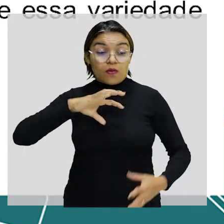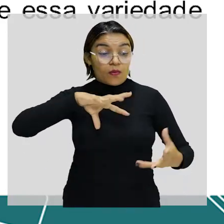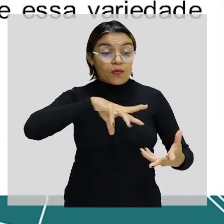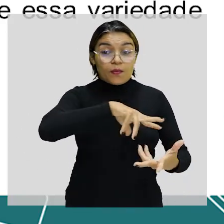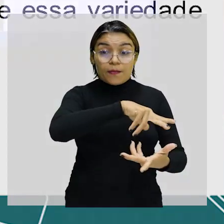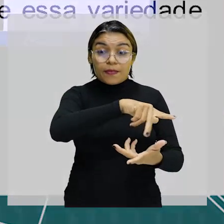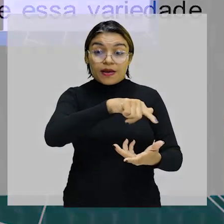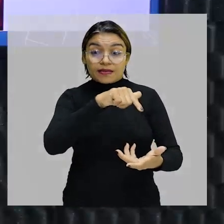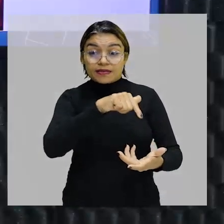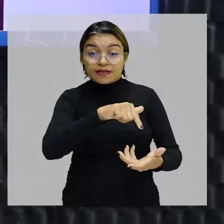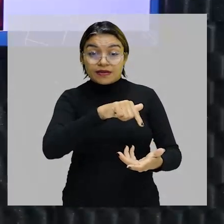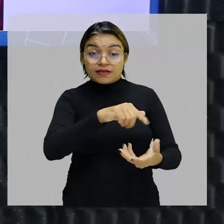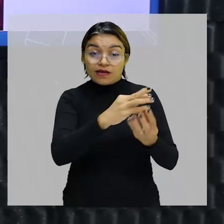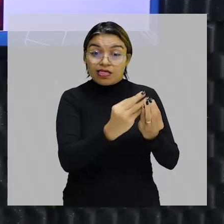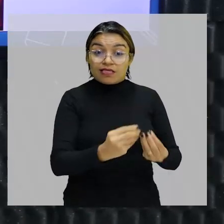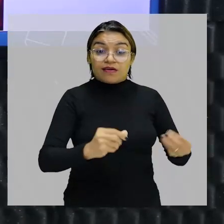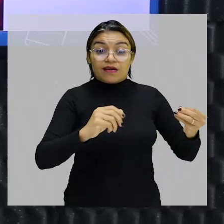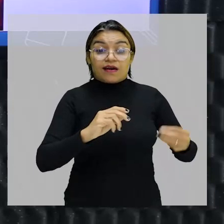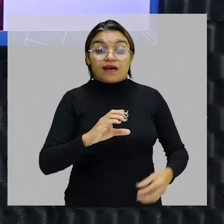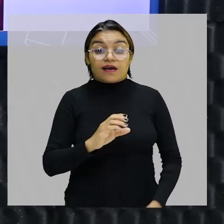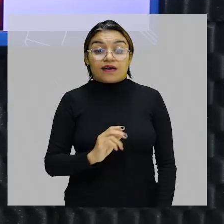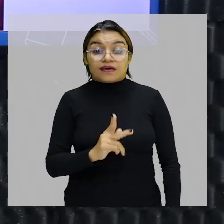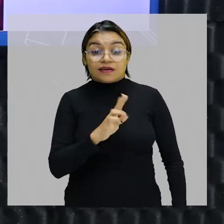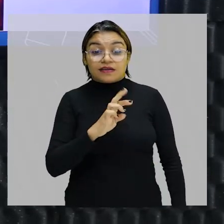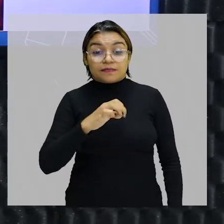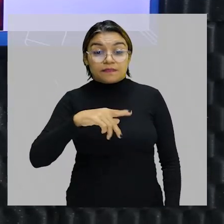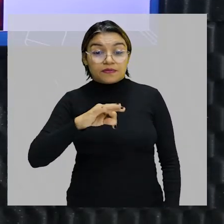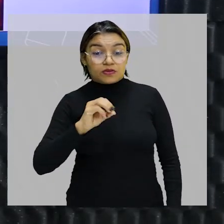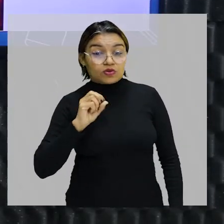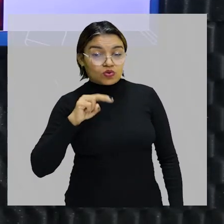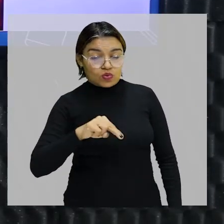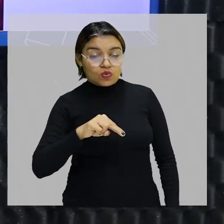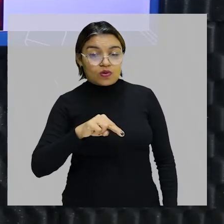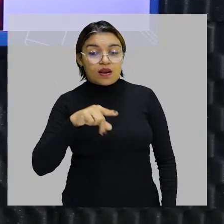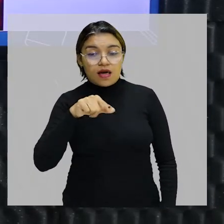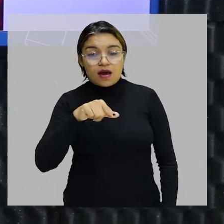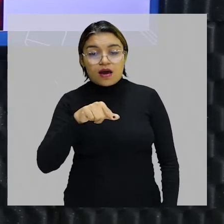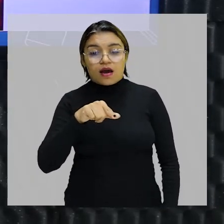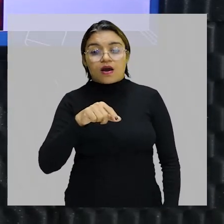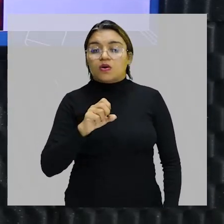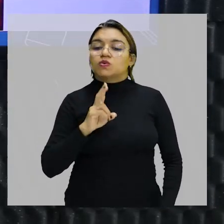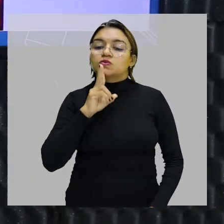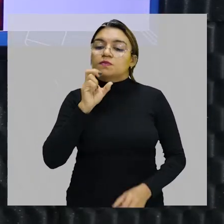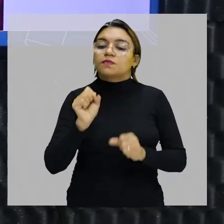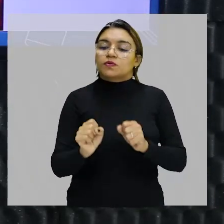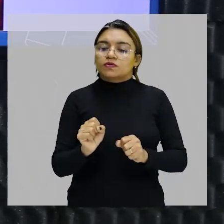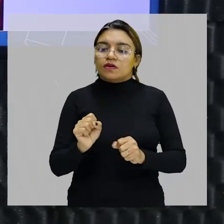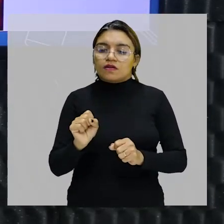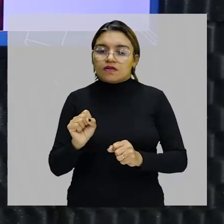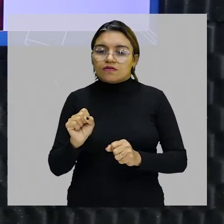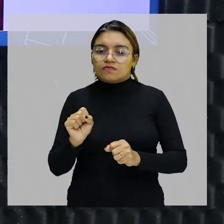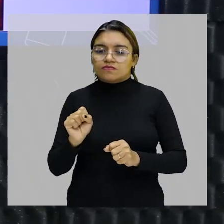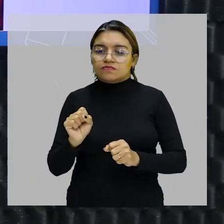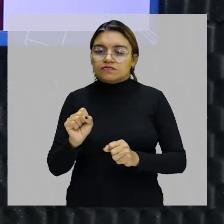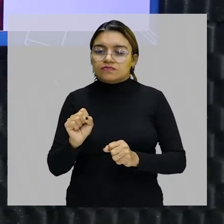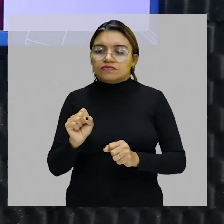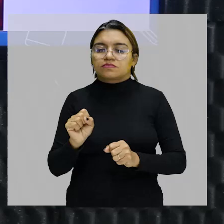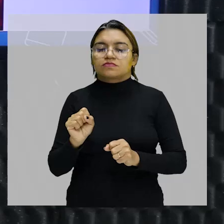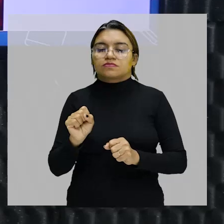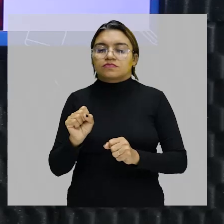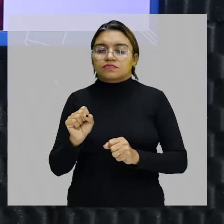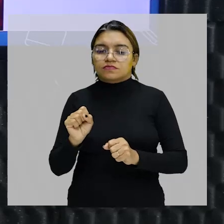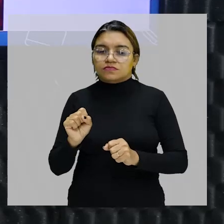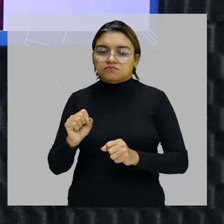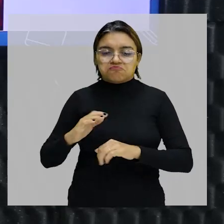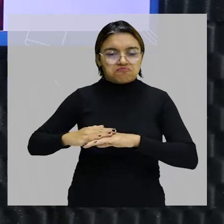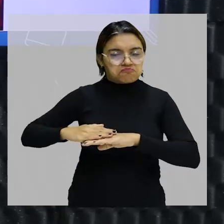destruído de Krypton. E com isso, todos os seus poderes, como superforça, voo e invulnerabilidade, surgem